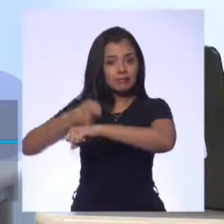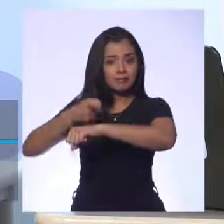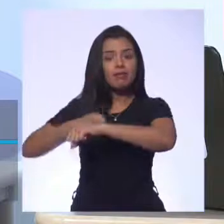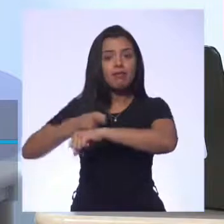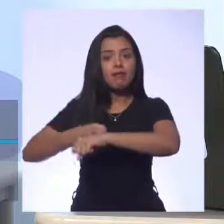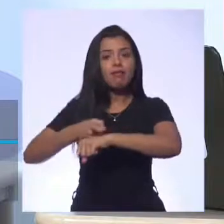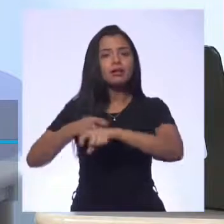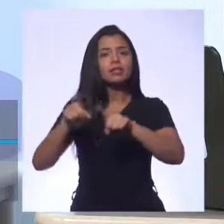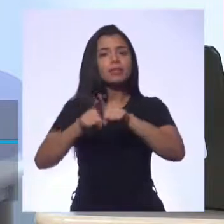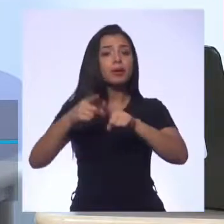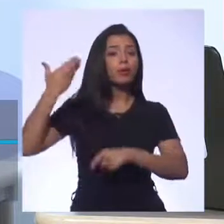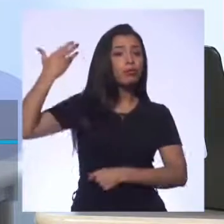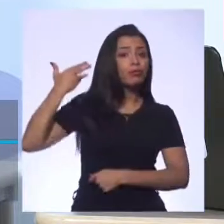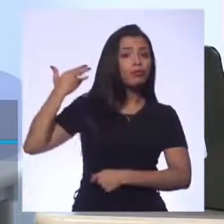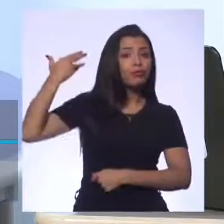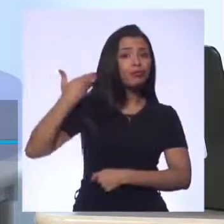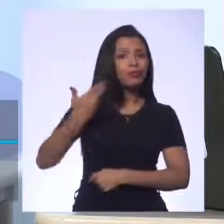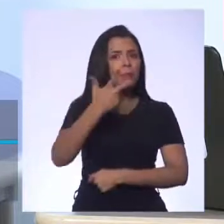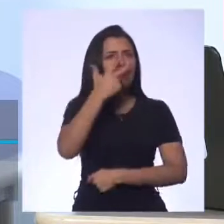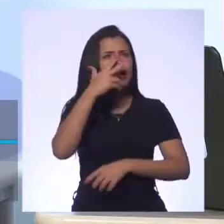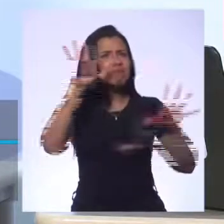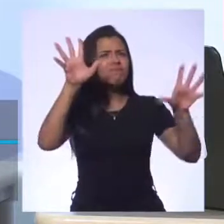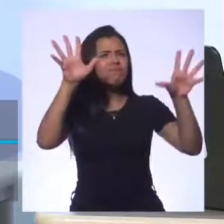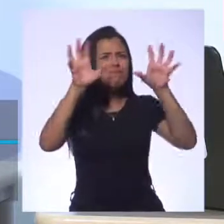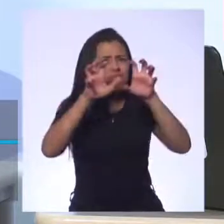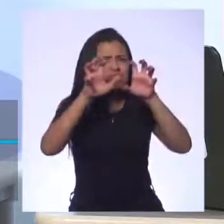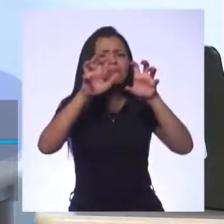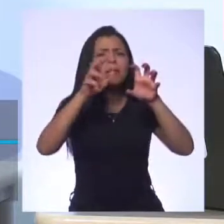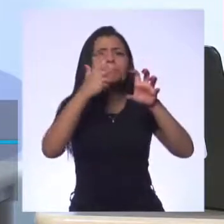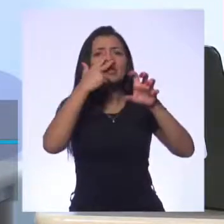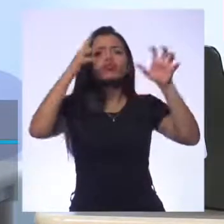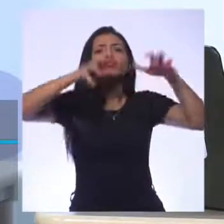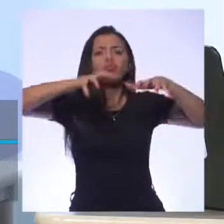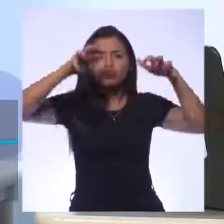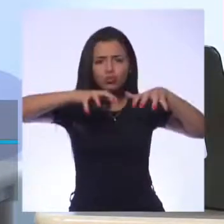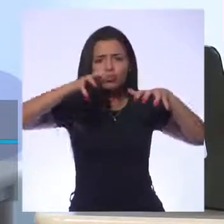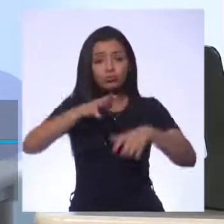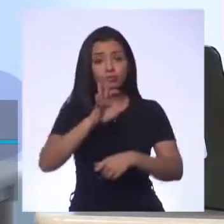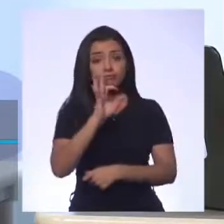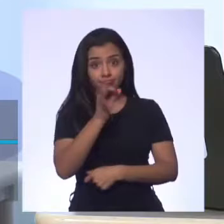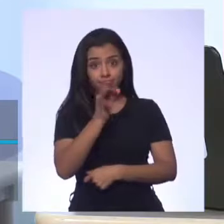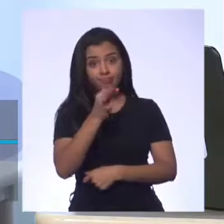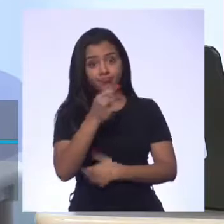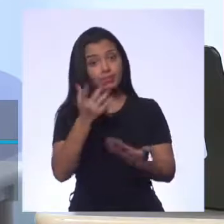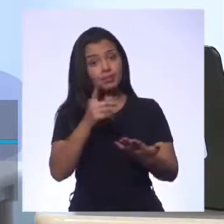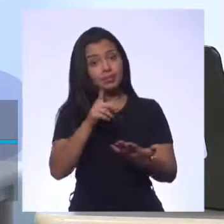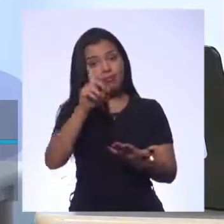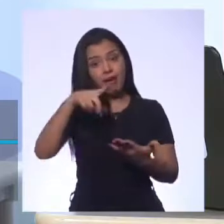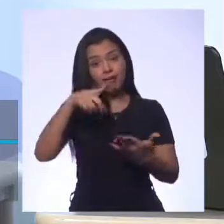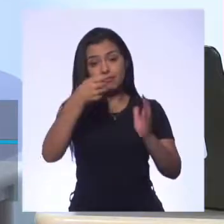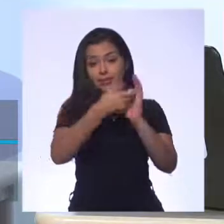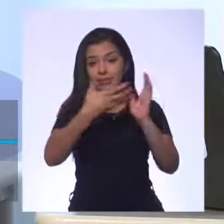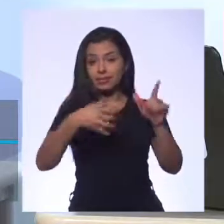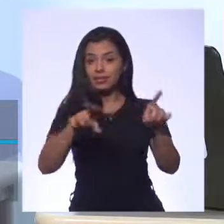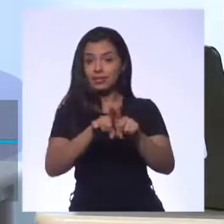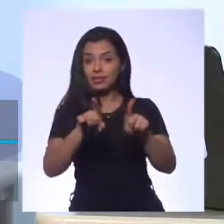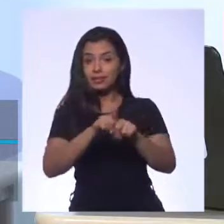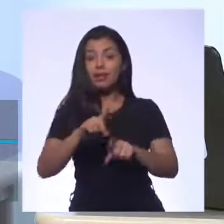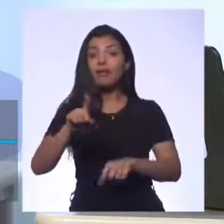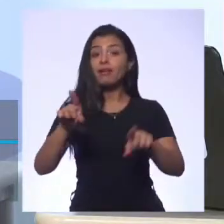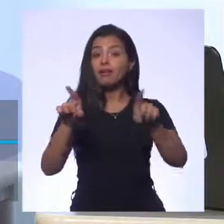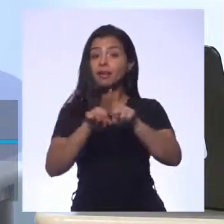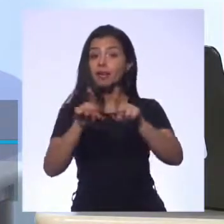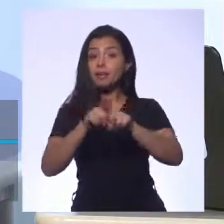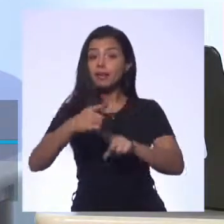fundo, dá para perceber que parece que foi num dia chuvoso, tá? Então aí nós temos aí essa ação, que é um dia chuvoso. Já na segunda imagem,